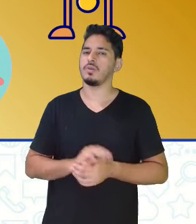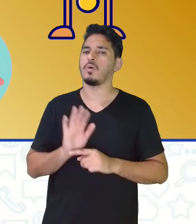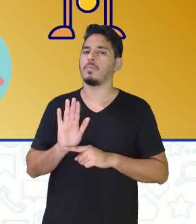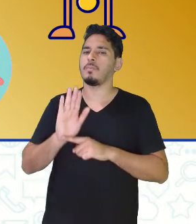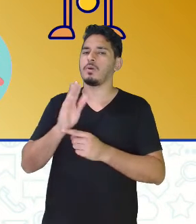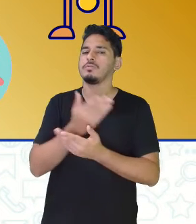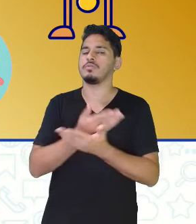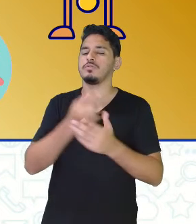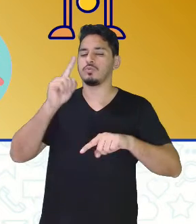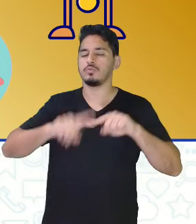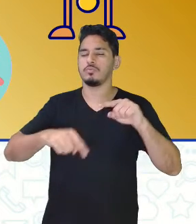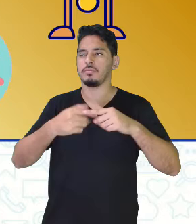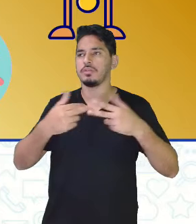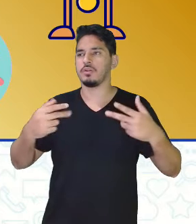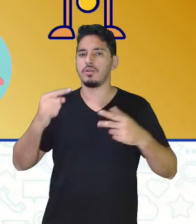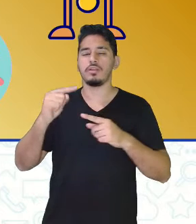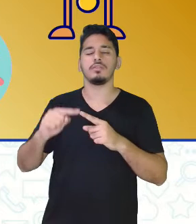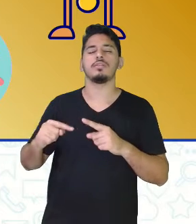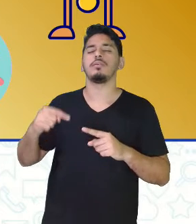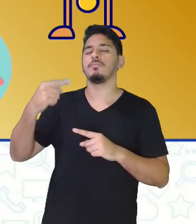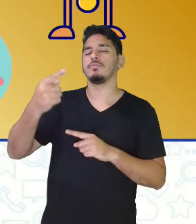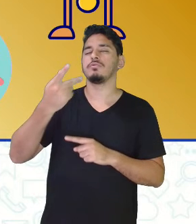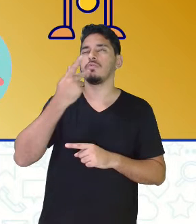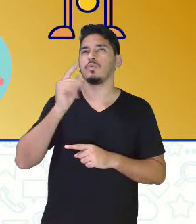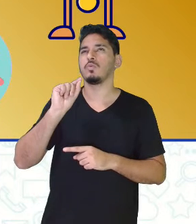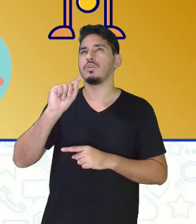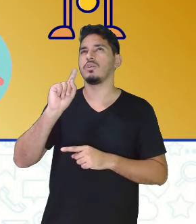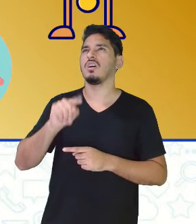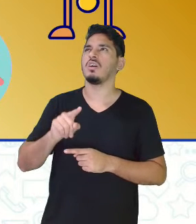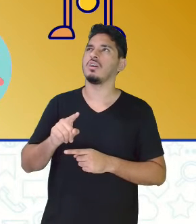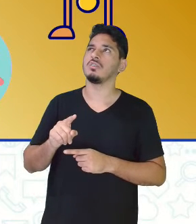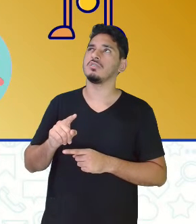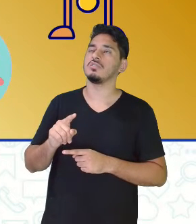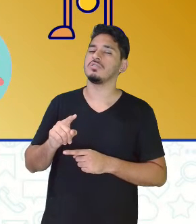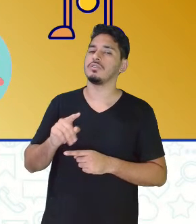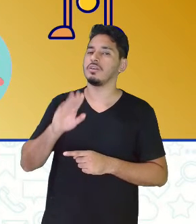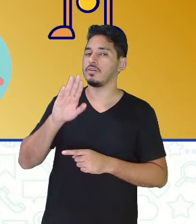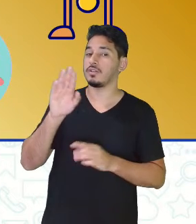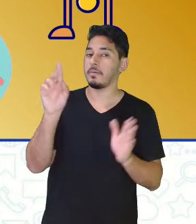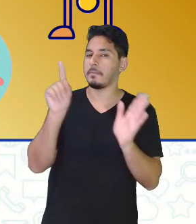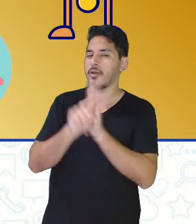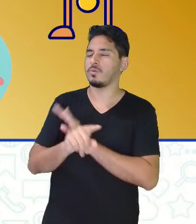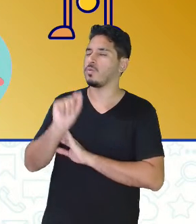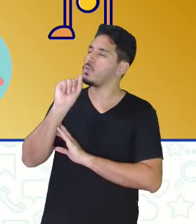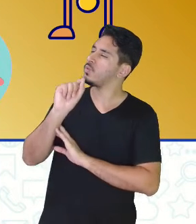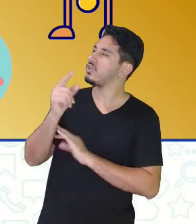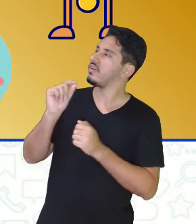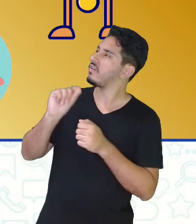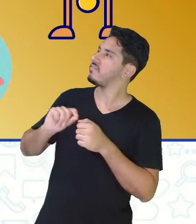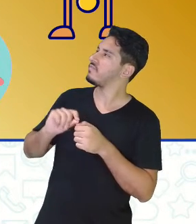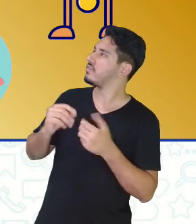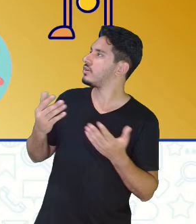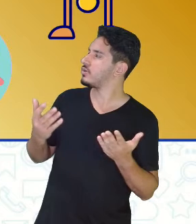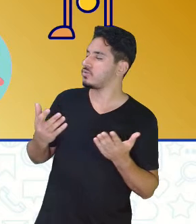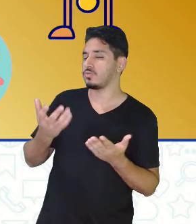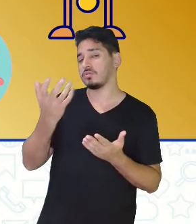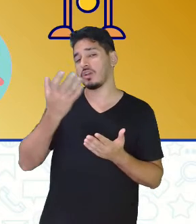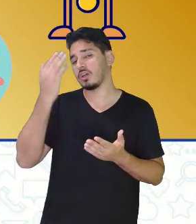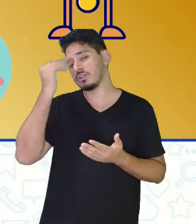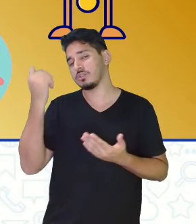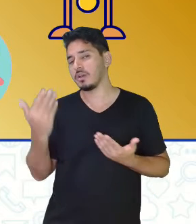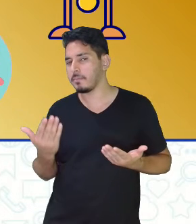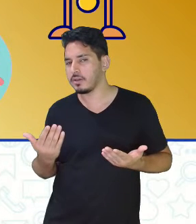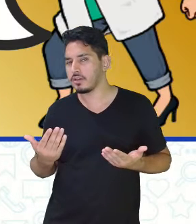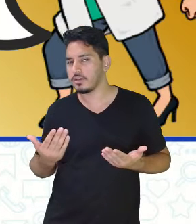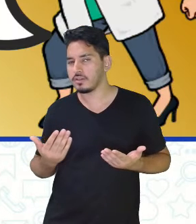primeiro os materiais e depois eu digo de que eles são feitos. Mas quando a gente pergunta de que eles são feitos, o que a gente está querendo saber